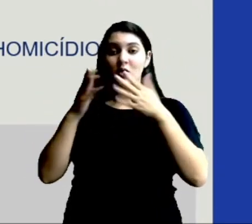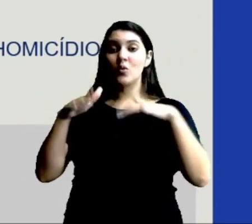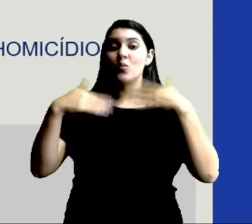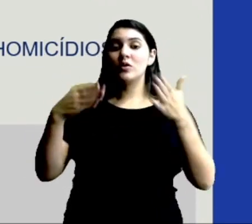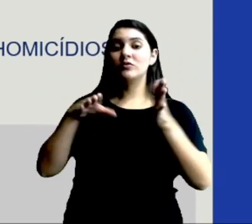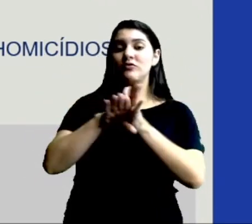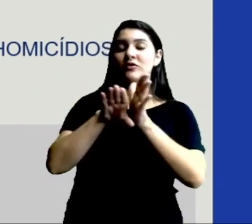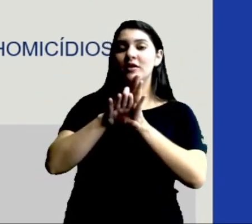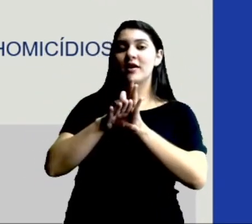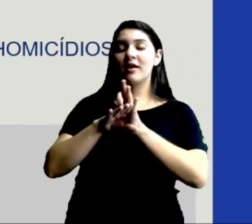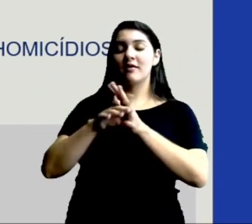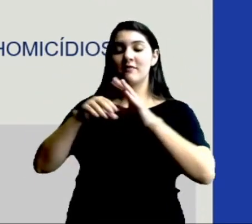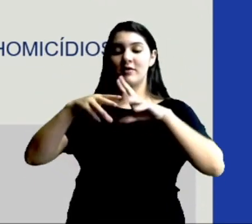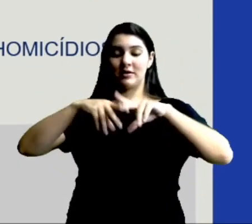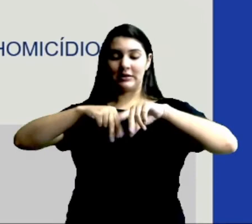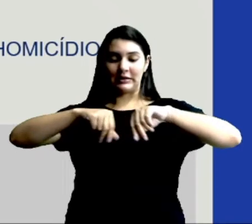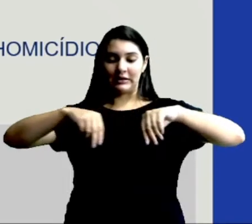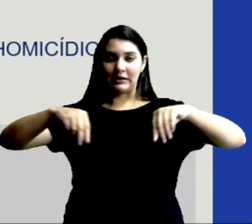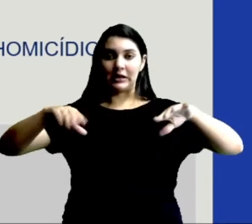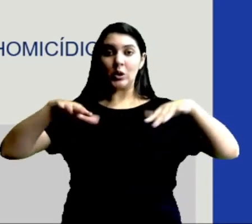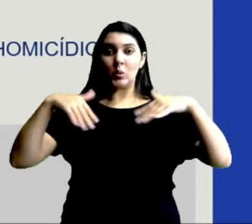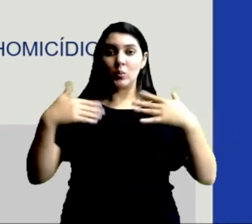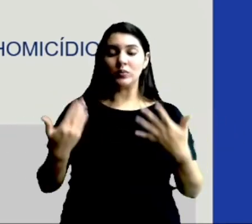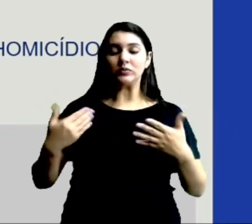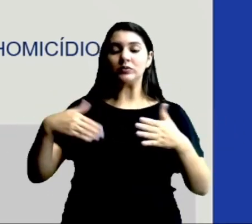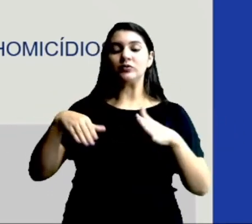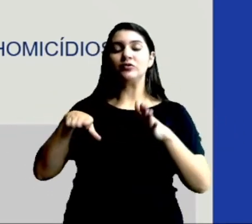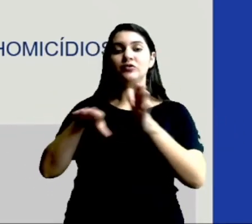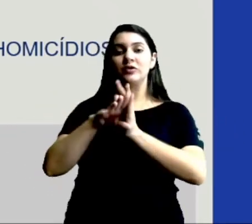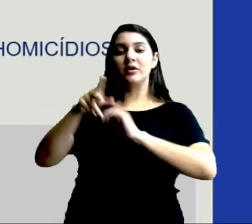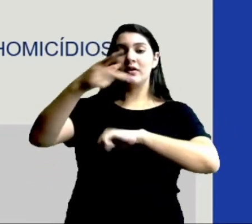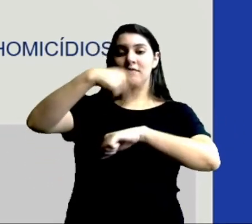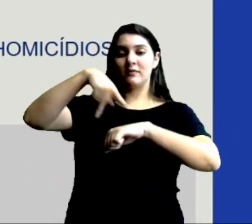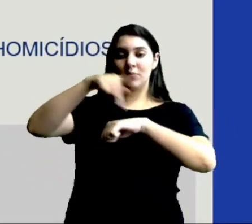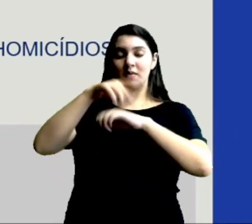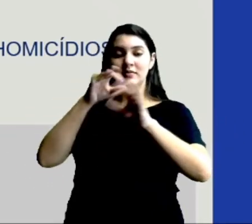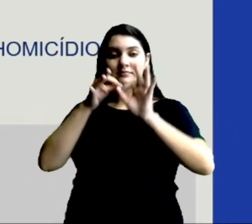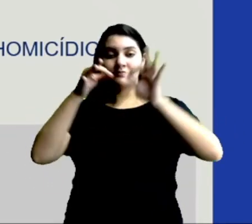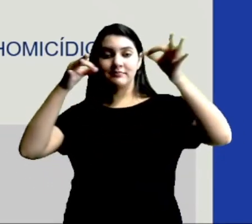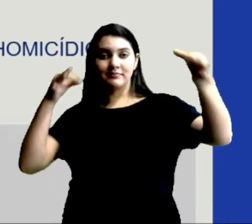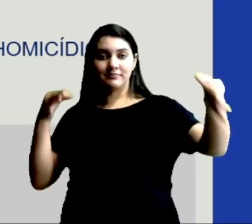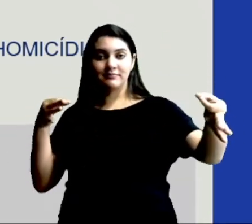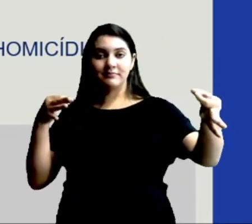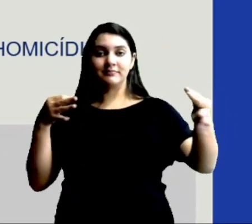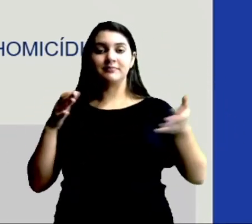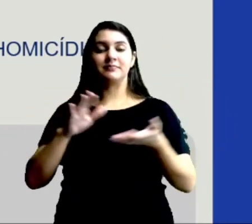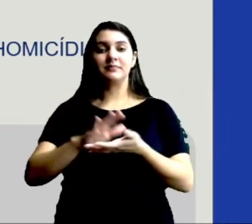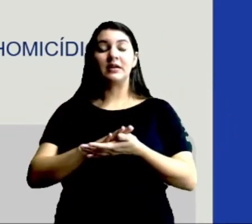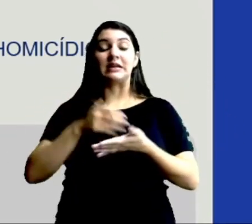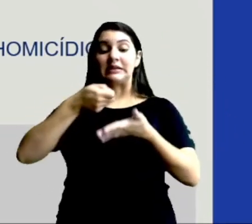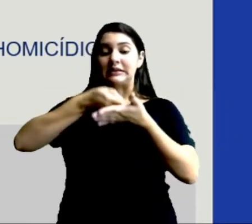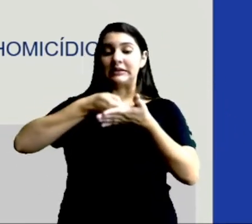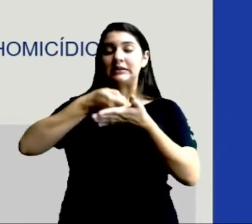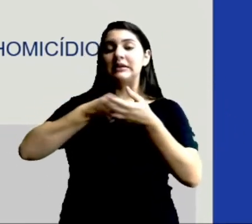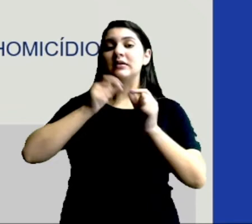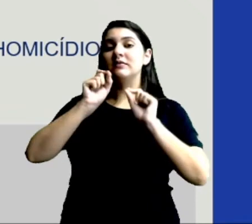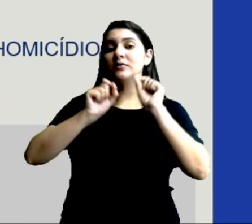chegavam em terra, quando chegavam em um continente, em um país distante, eles também